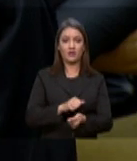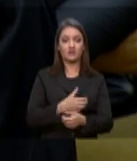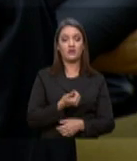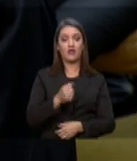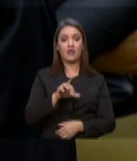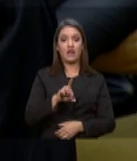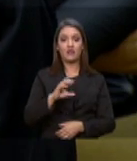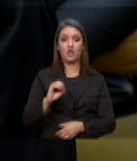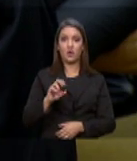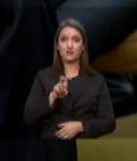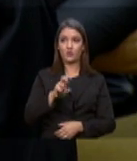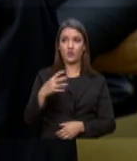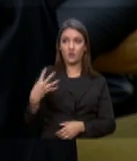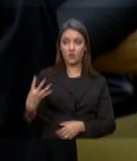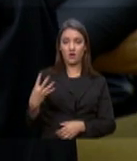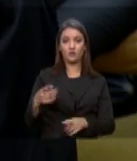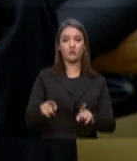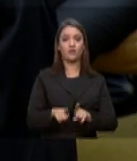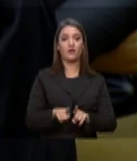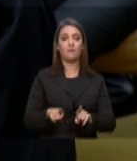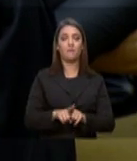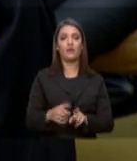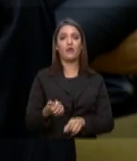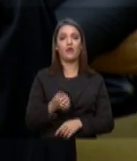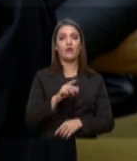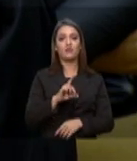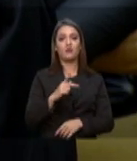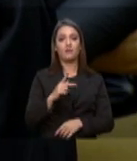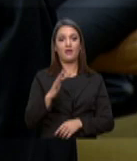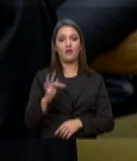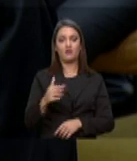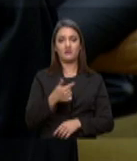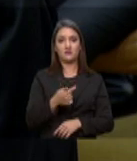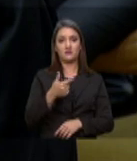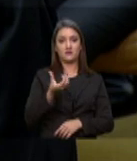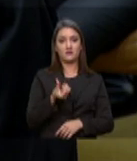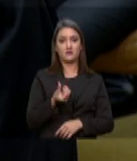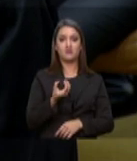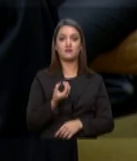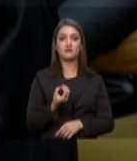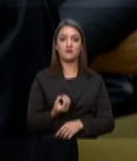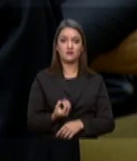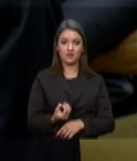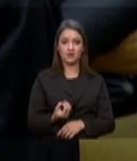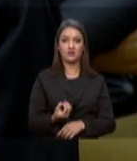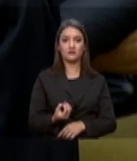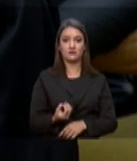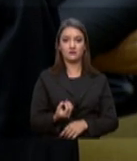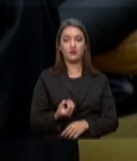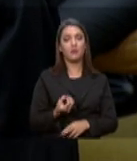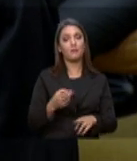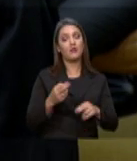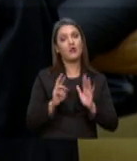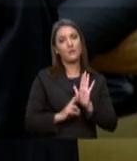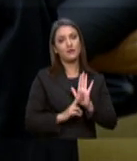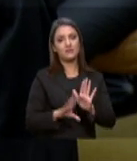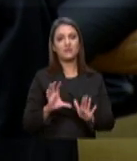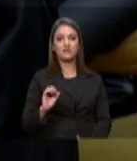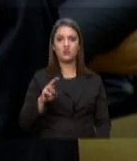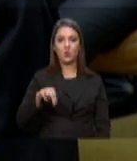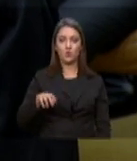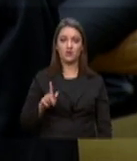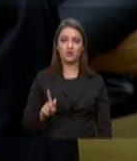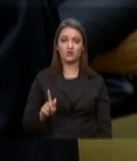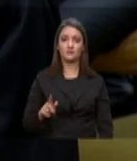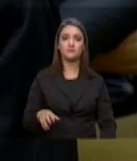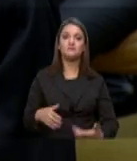Sandra Verônica, e na ADPF advogada 760, sustenta de pé na tribuna. Pelas ONGs.